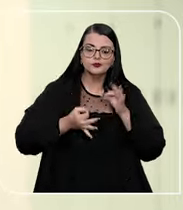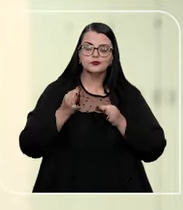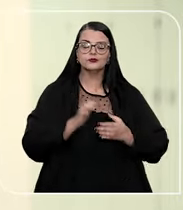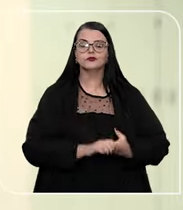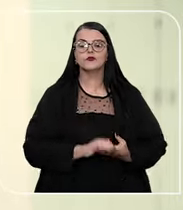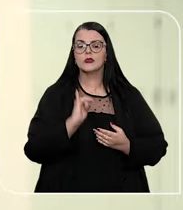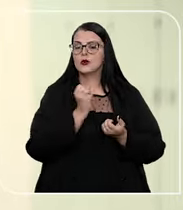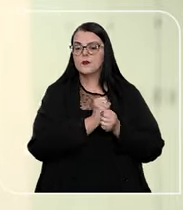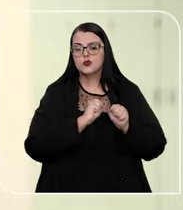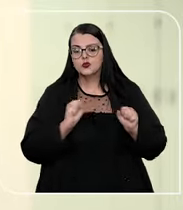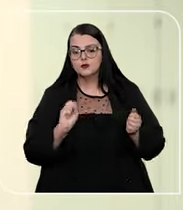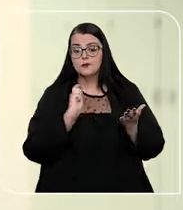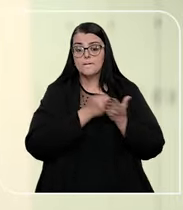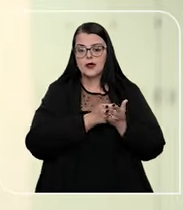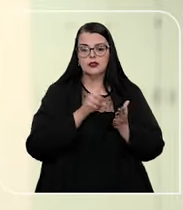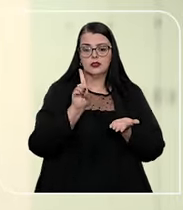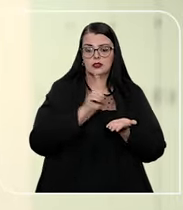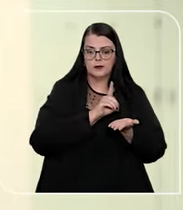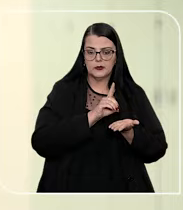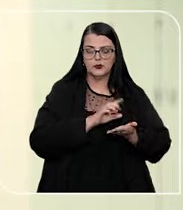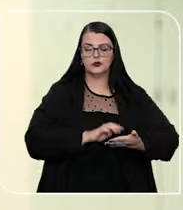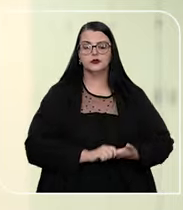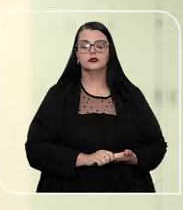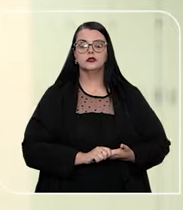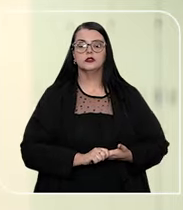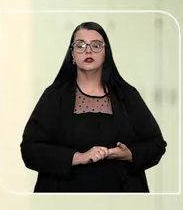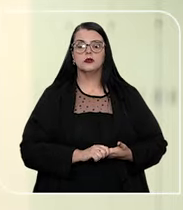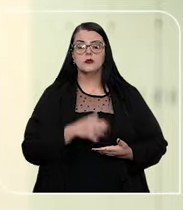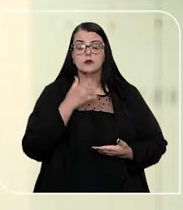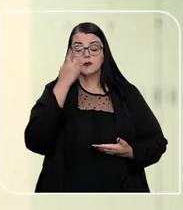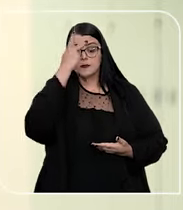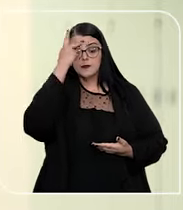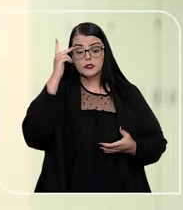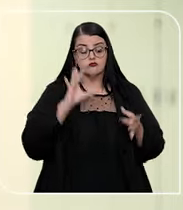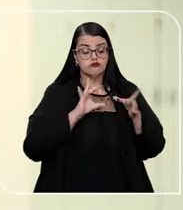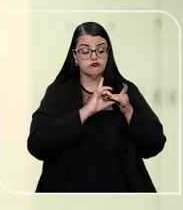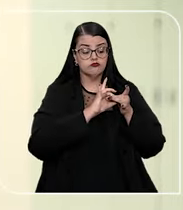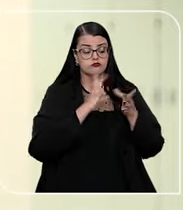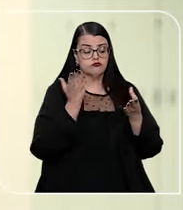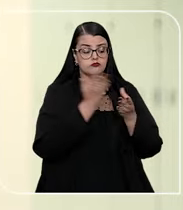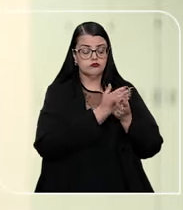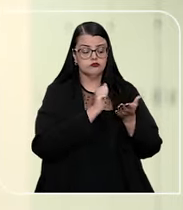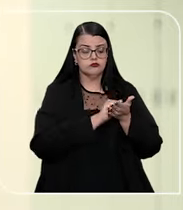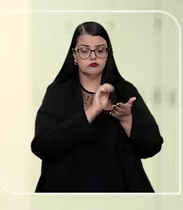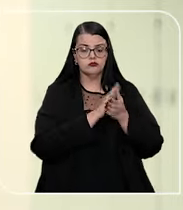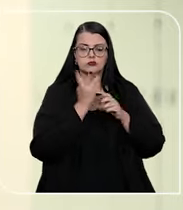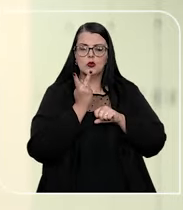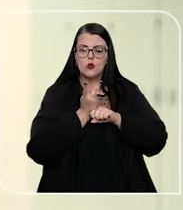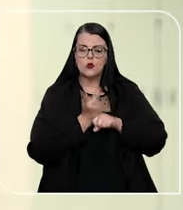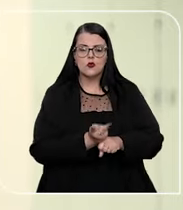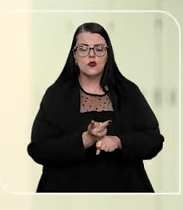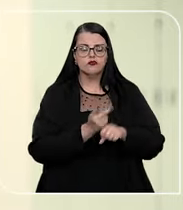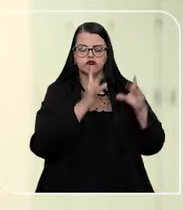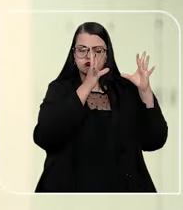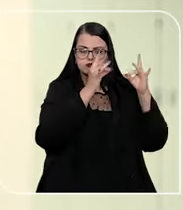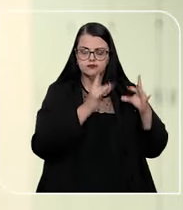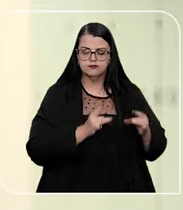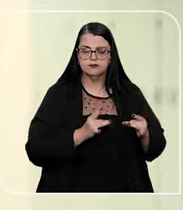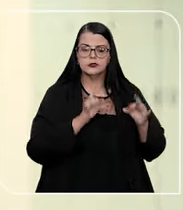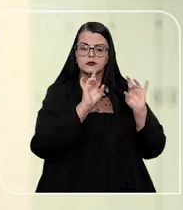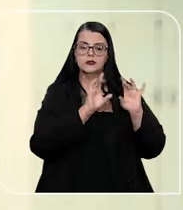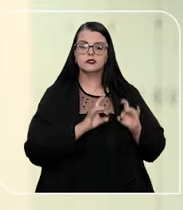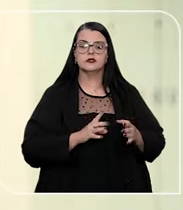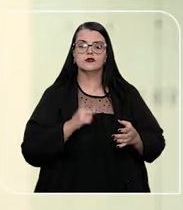absoluta impossibilidade de pagar o débito posteriormente o devedor juntou ao processo procuração sem poderes